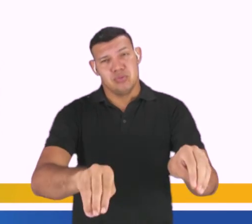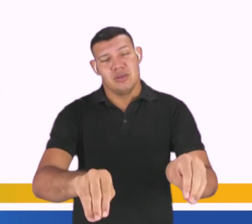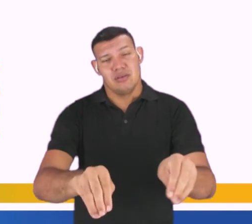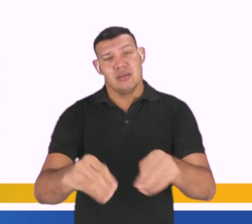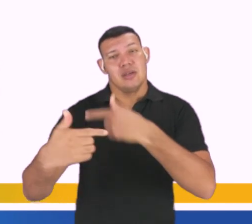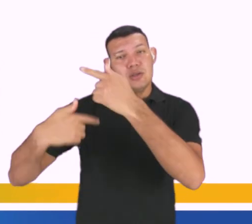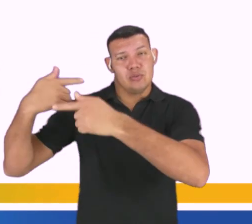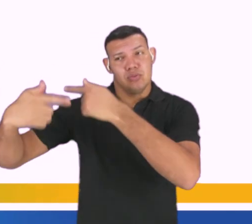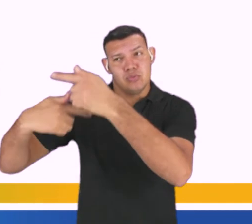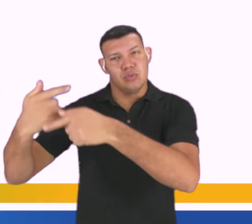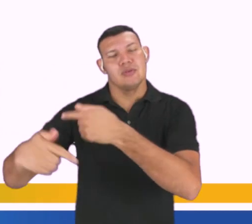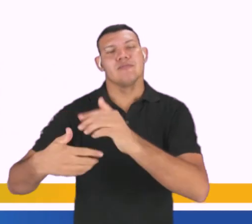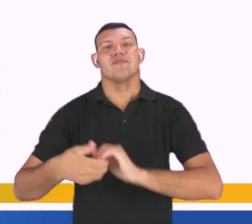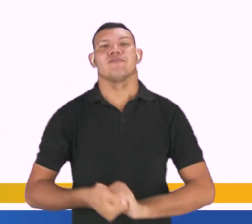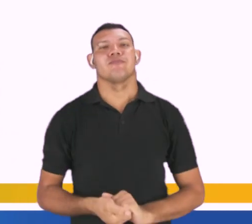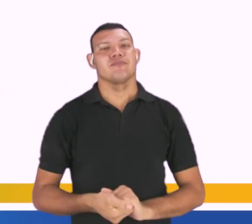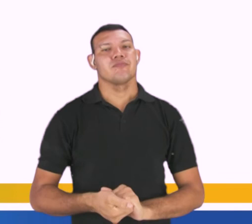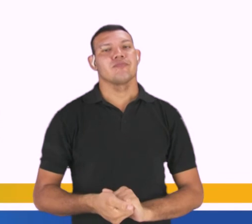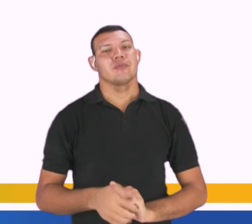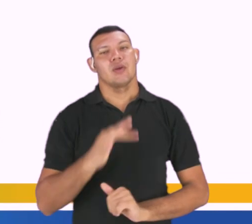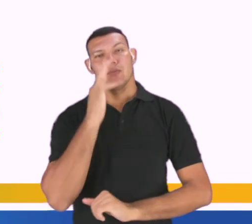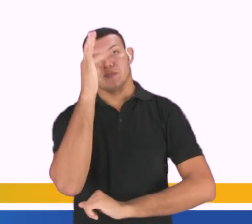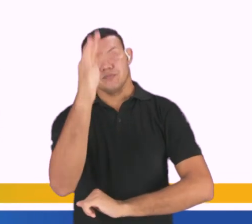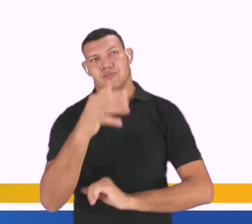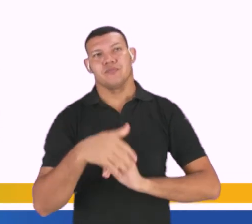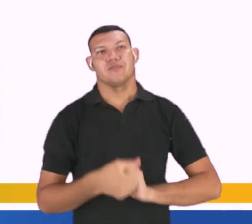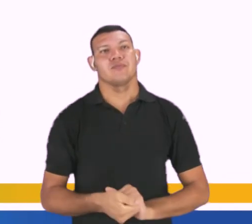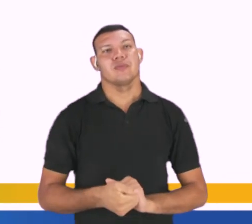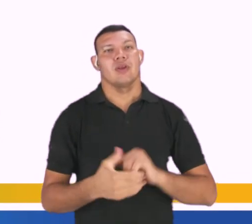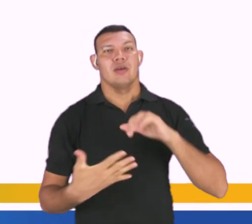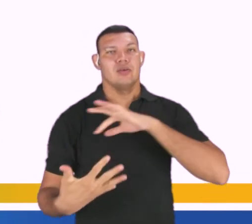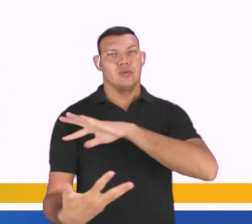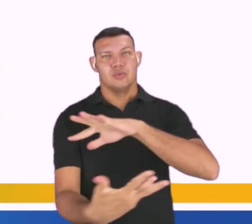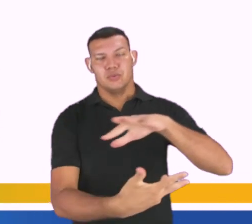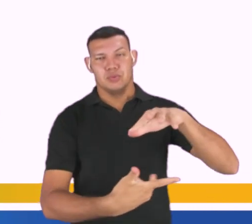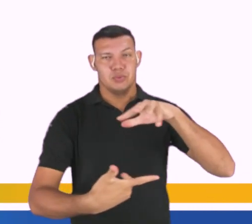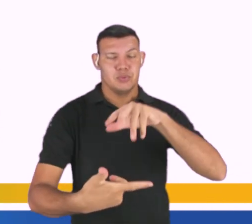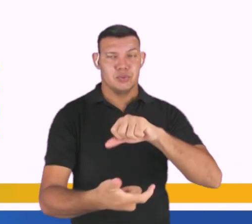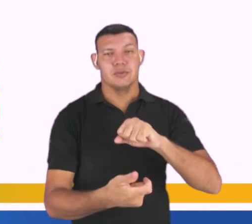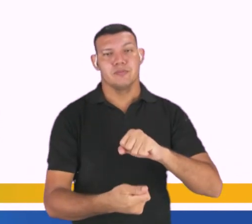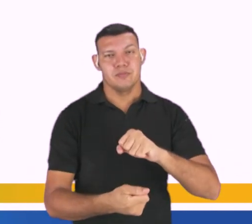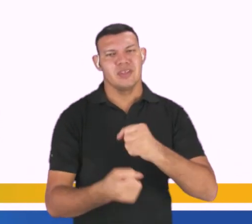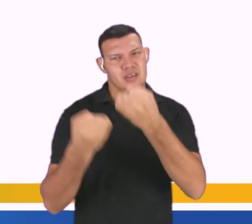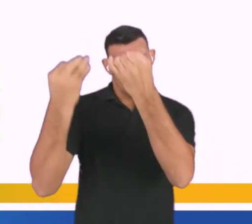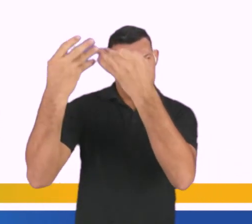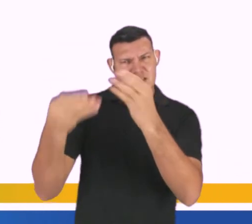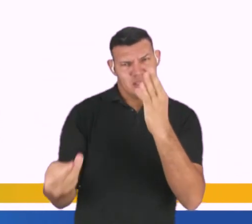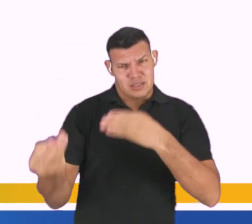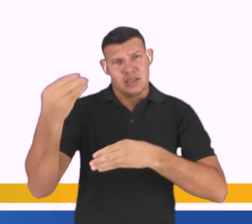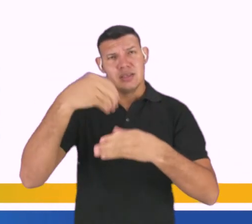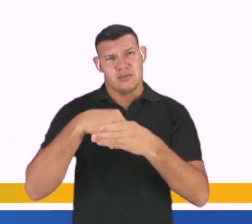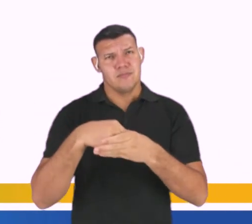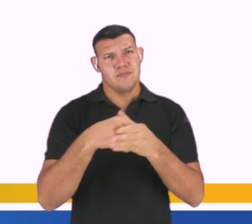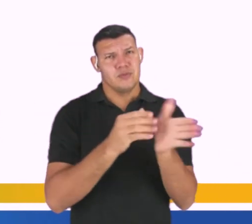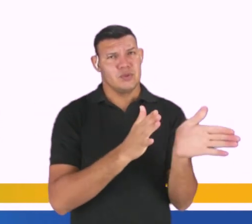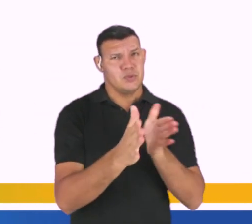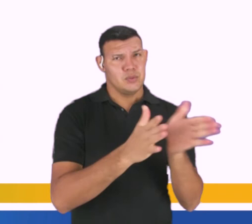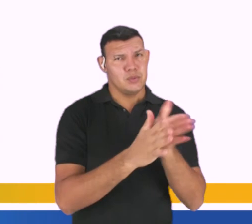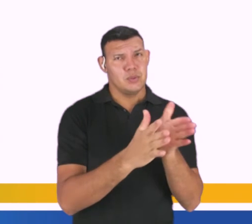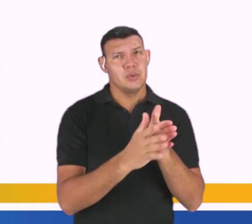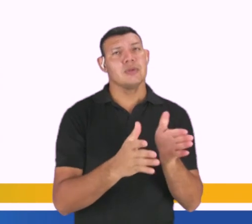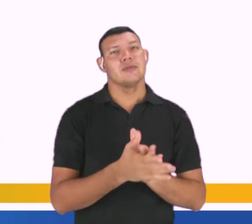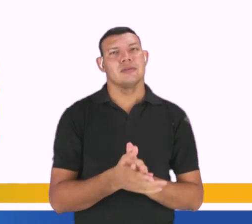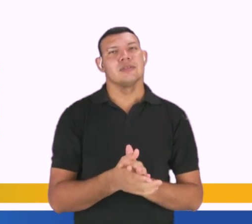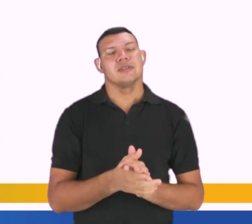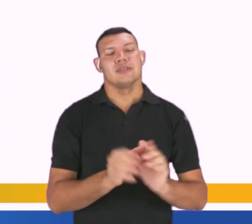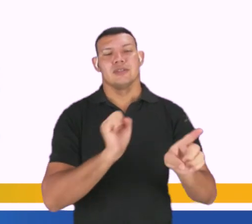ninguém. Globalização, que foi uma citação colocada aí no meio da nossa explicação, é um processo de aproximação entre as